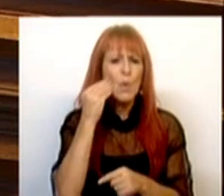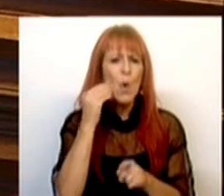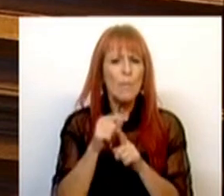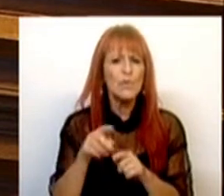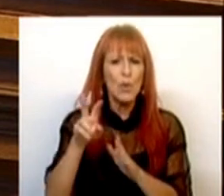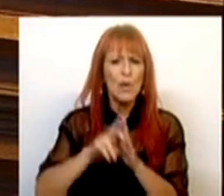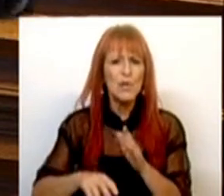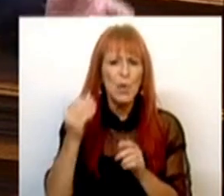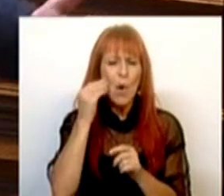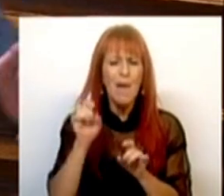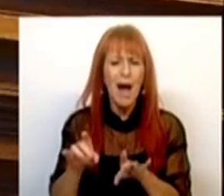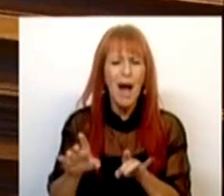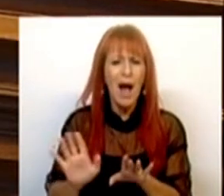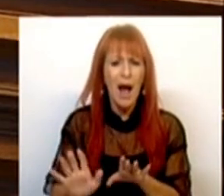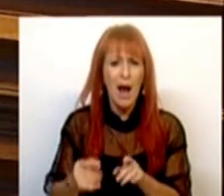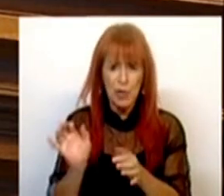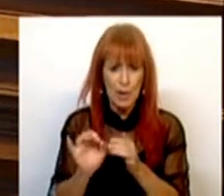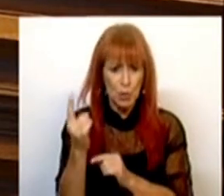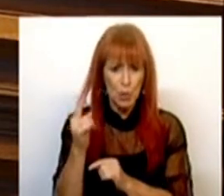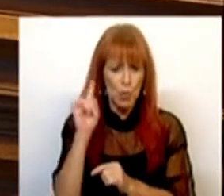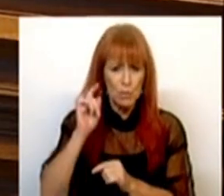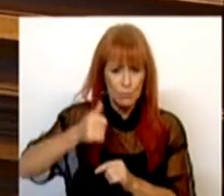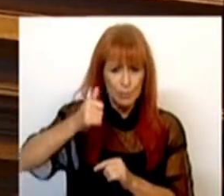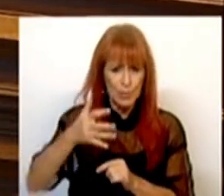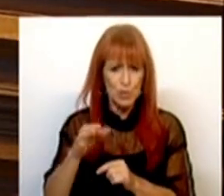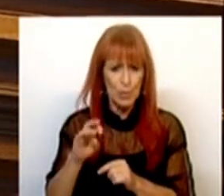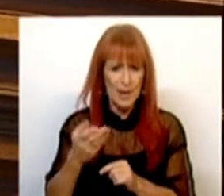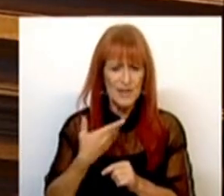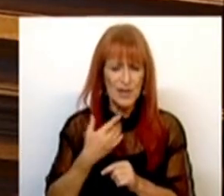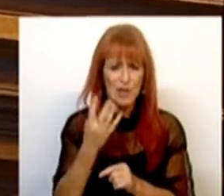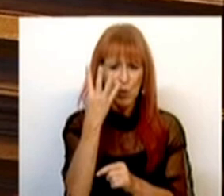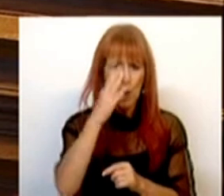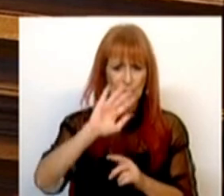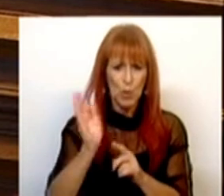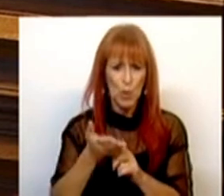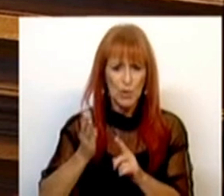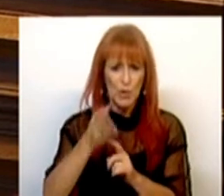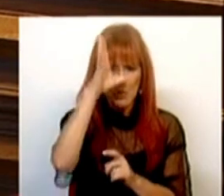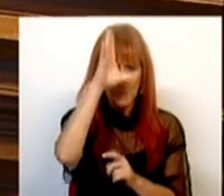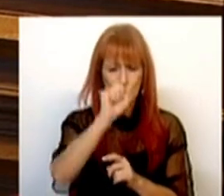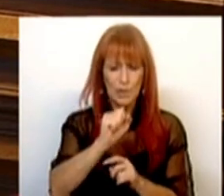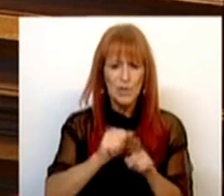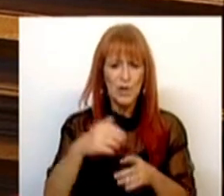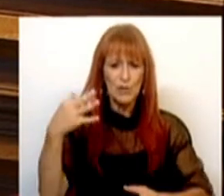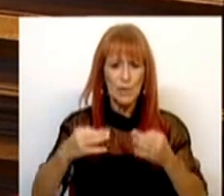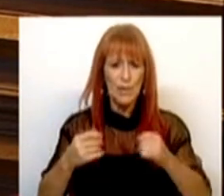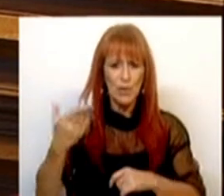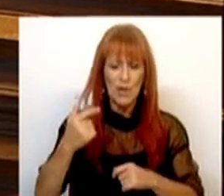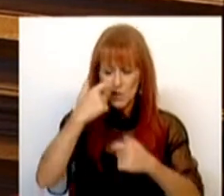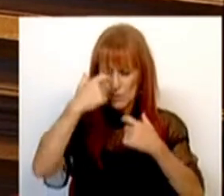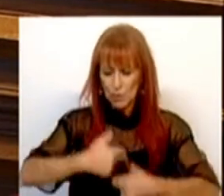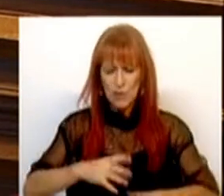no relatório do mecanismo de prevenção, aspecto que já foi sublinhado pelo PSD, que são as quatro condenações do Estado português no Tribunal dos Direitos do Homem a respeito